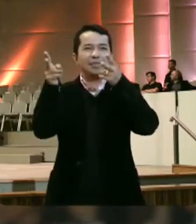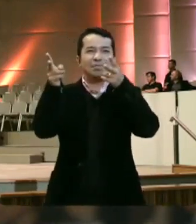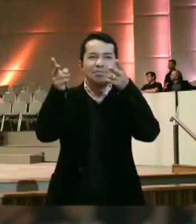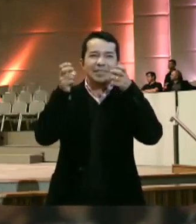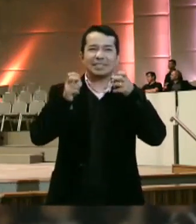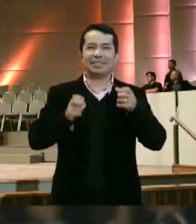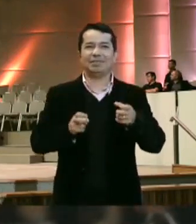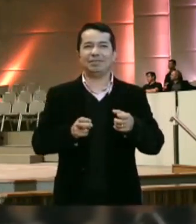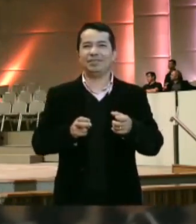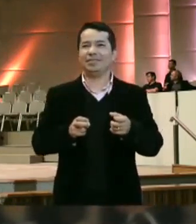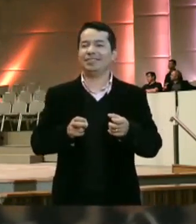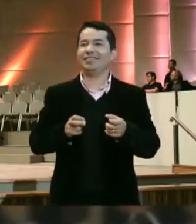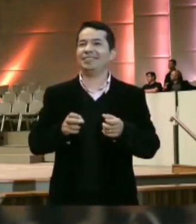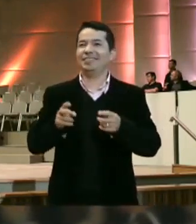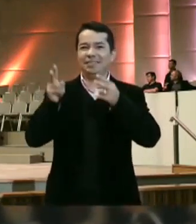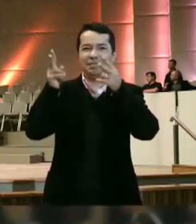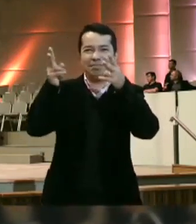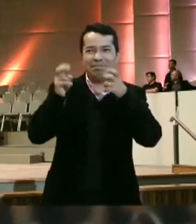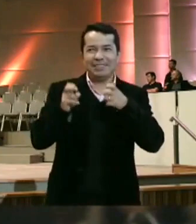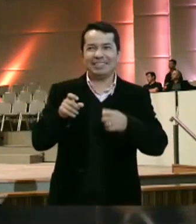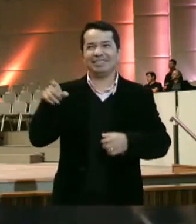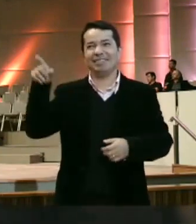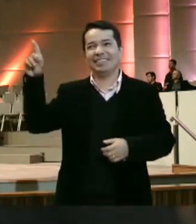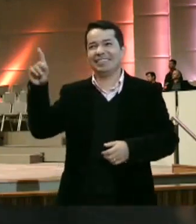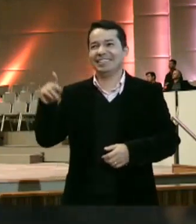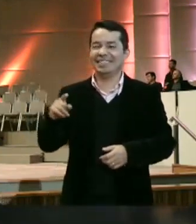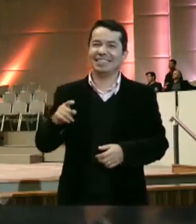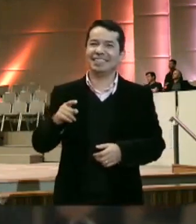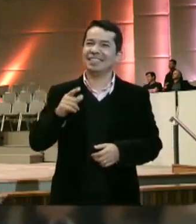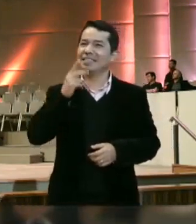percepção assim estética fora do normal.